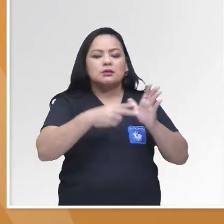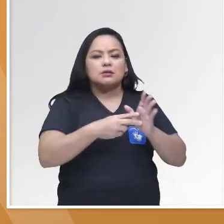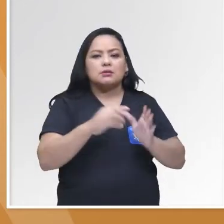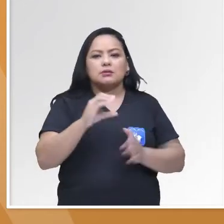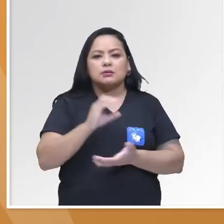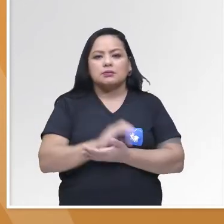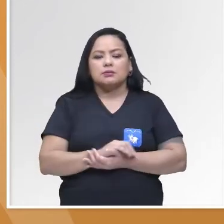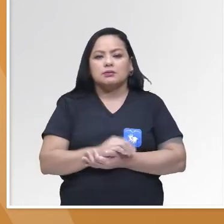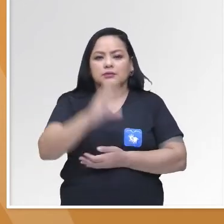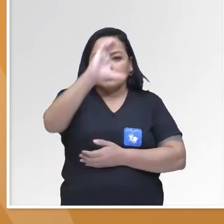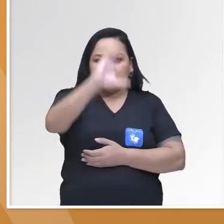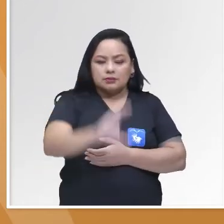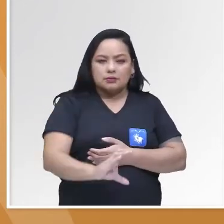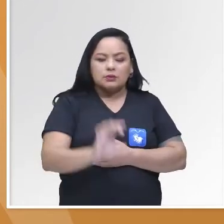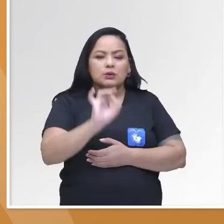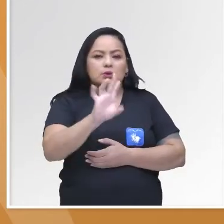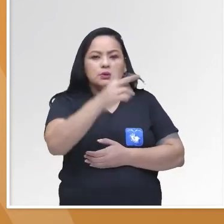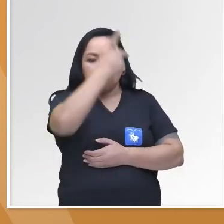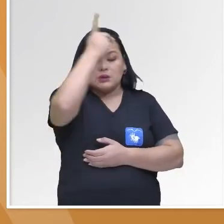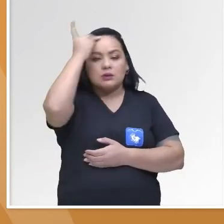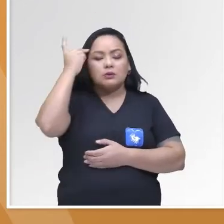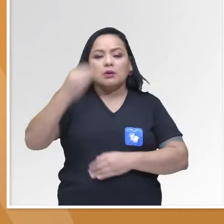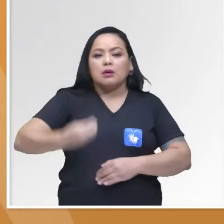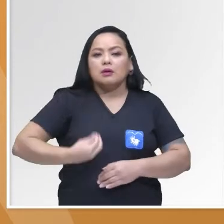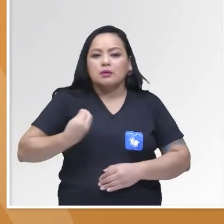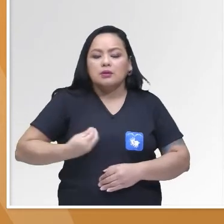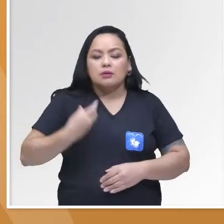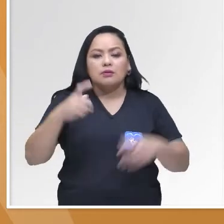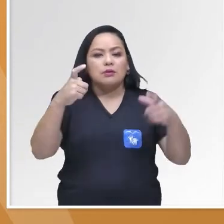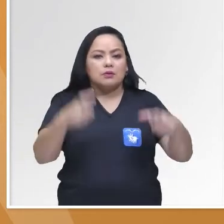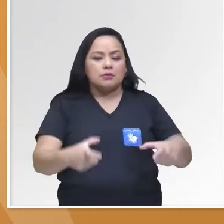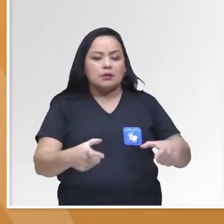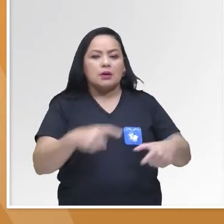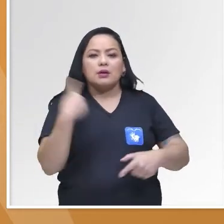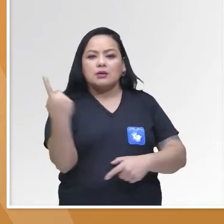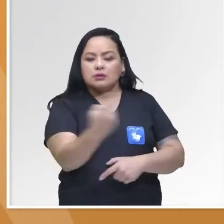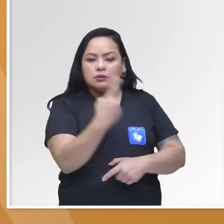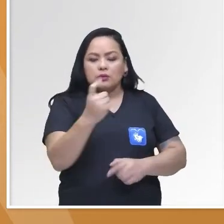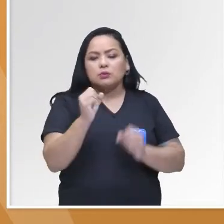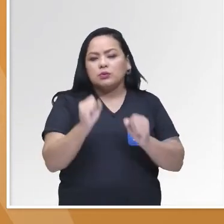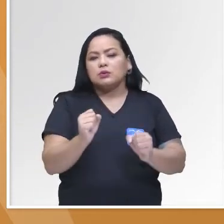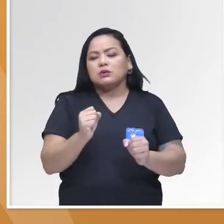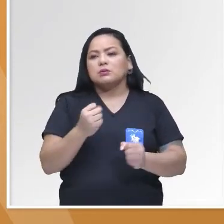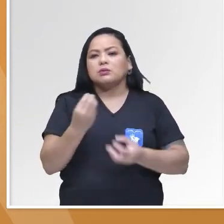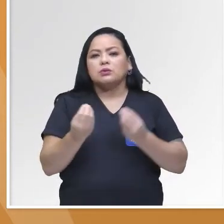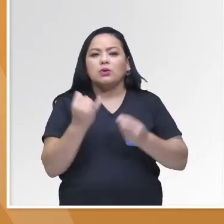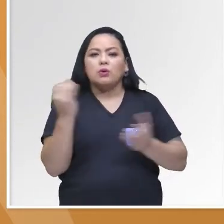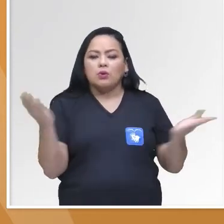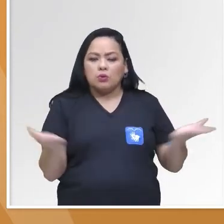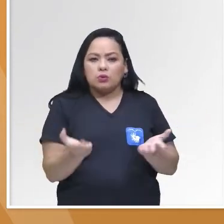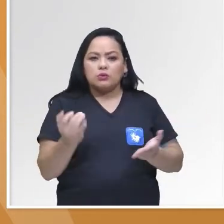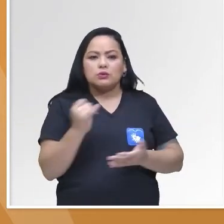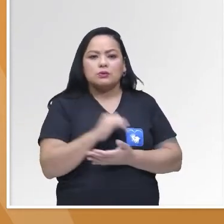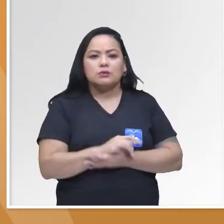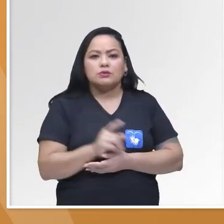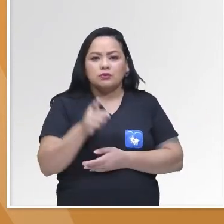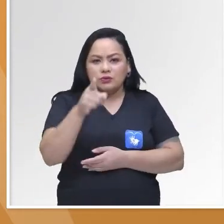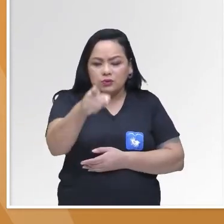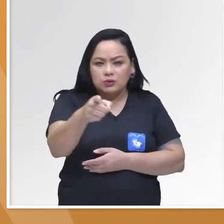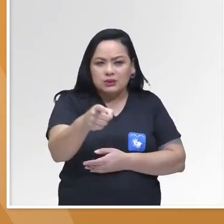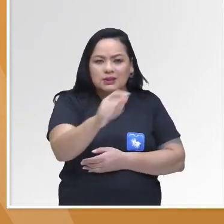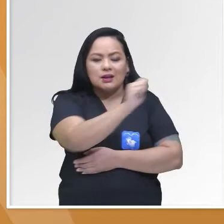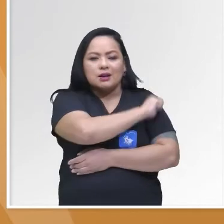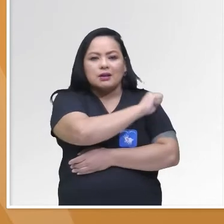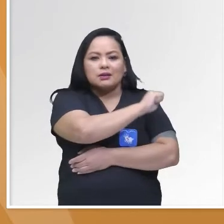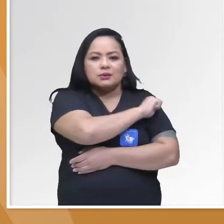que cidadão era aquele que vivia na cidade, nós poderíamos dizer que hoje você, nosso